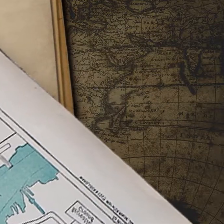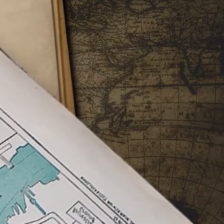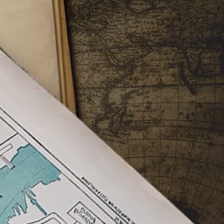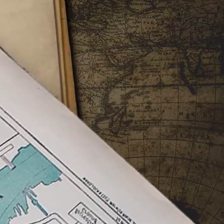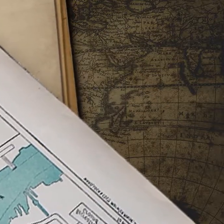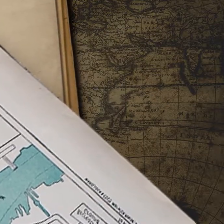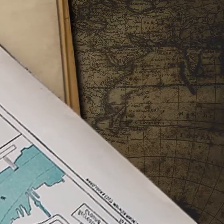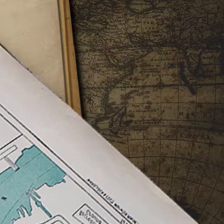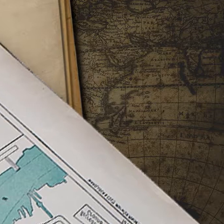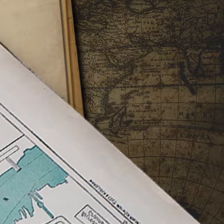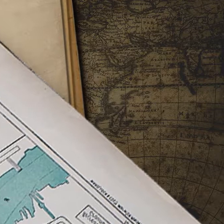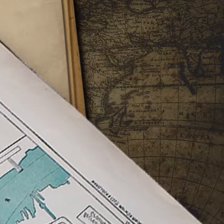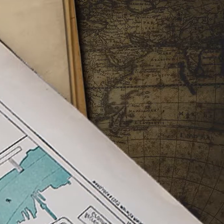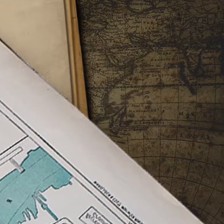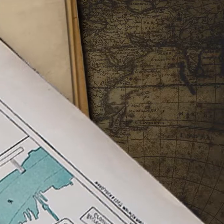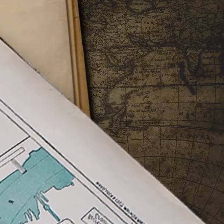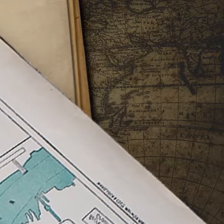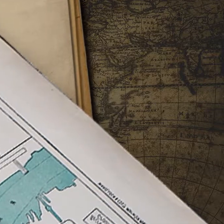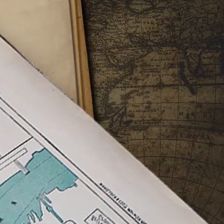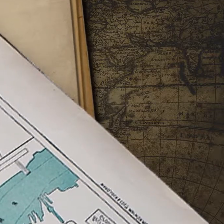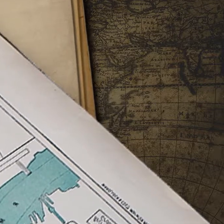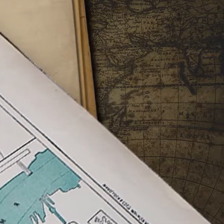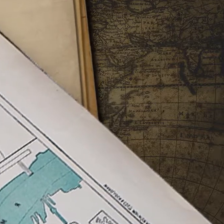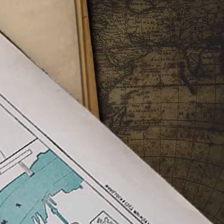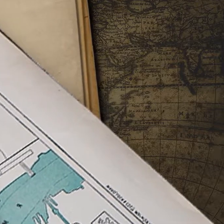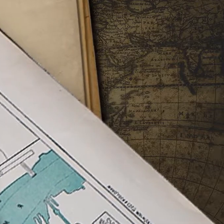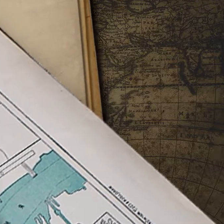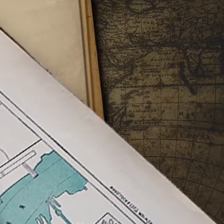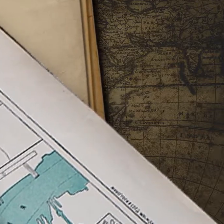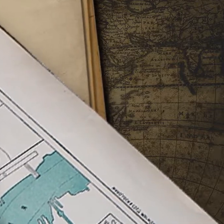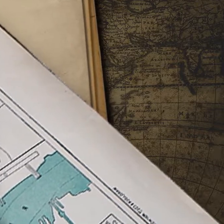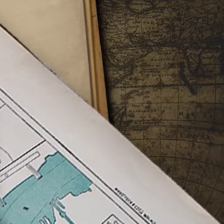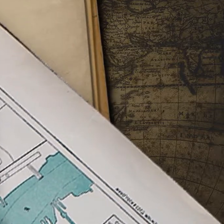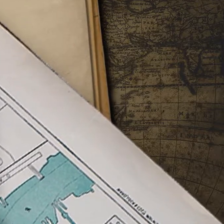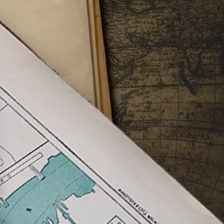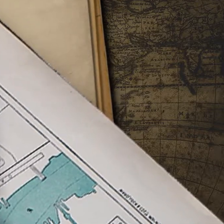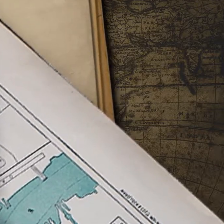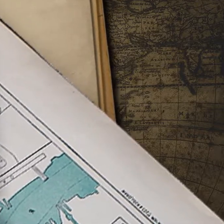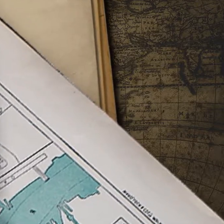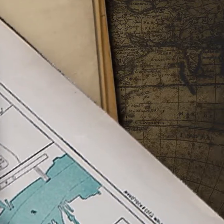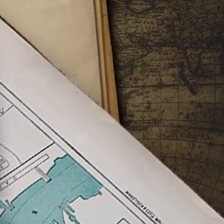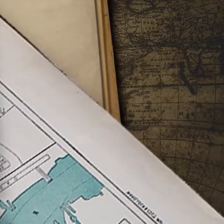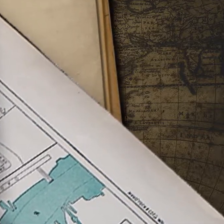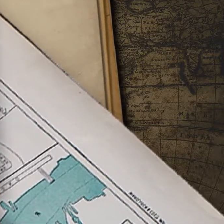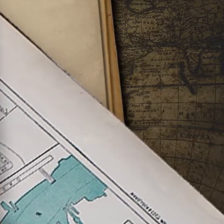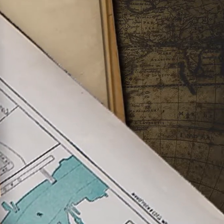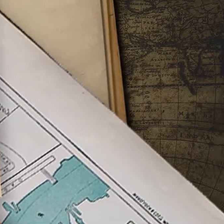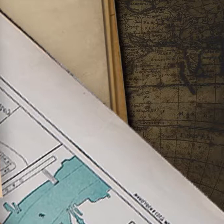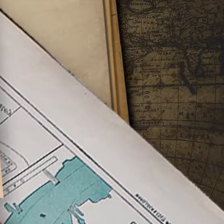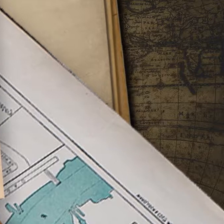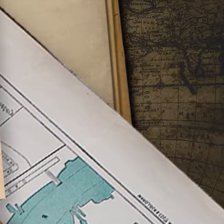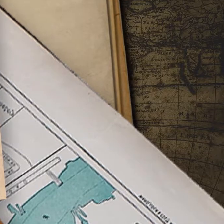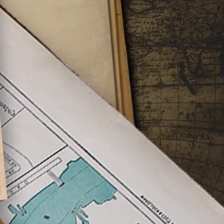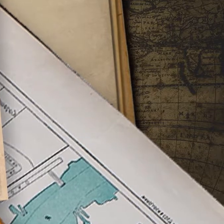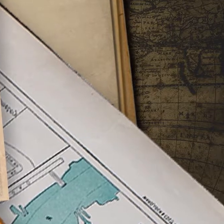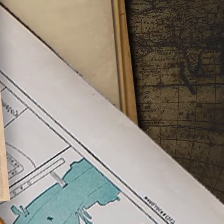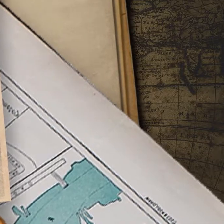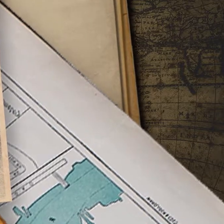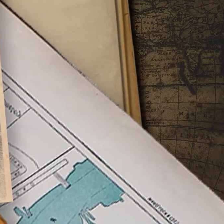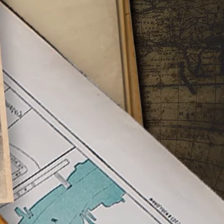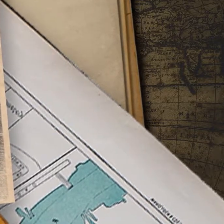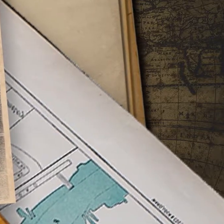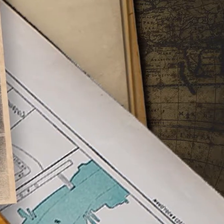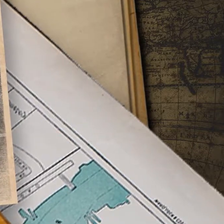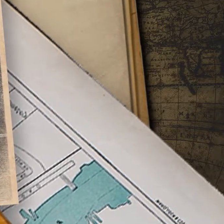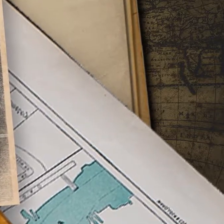Passepartout está pendurado na estrutura que liga os vagões à locomotiva do trem. Ele está segurando um dos lados da corrente, que se prende